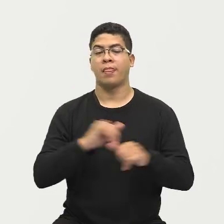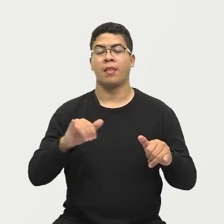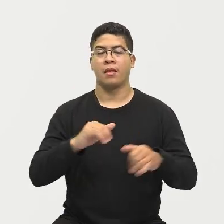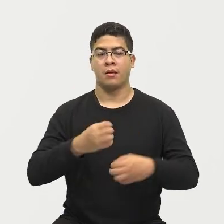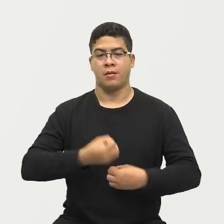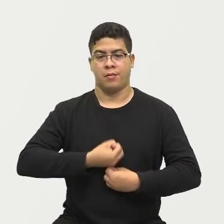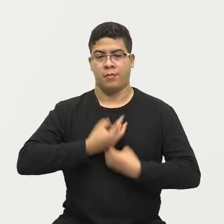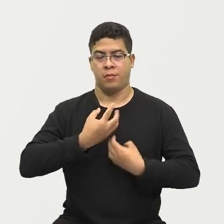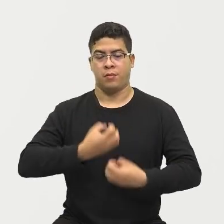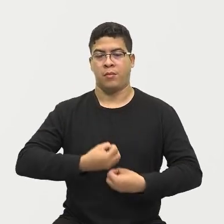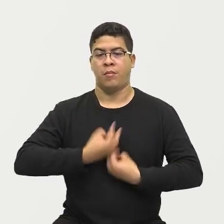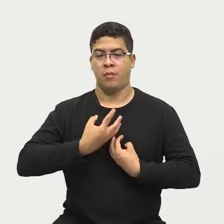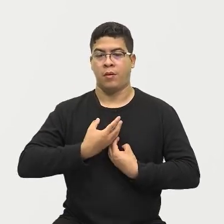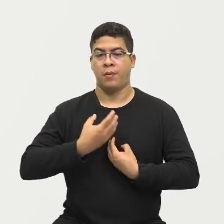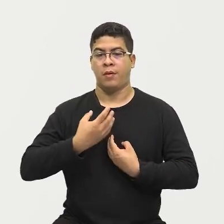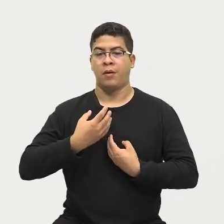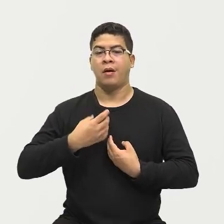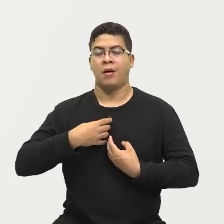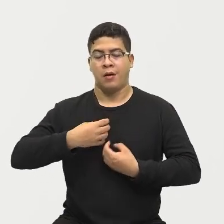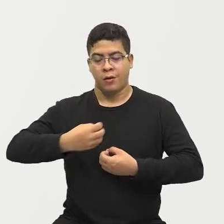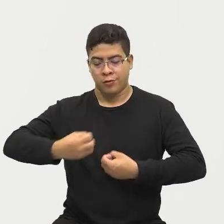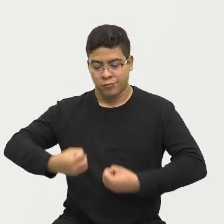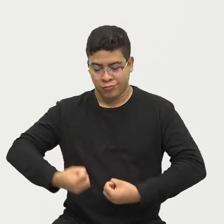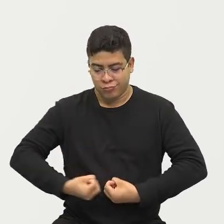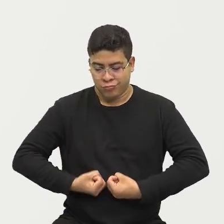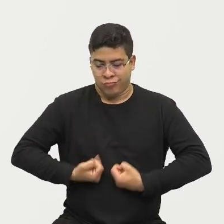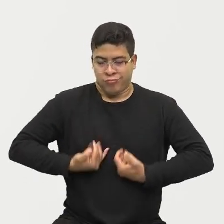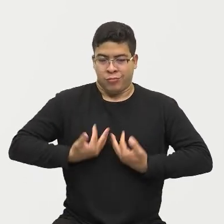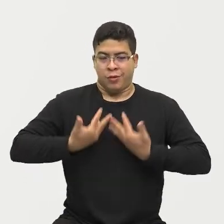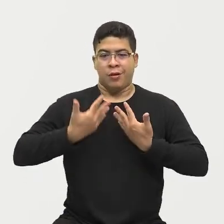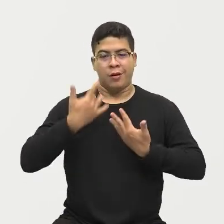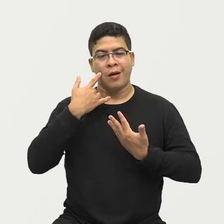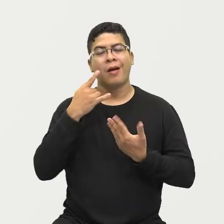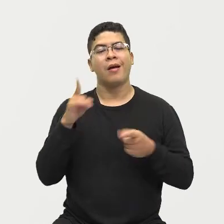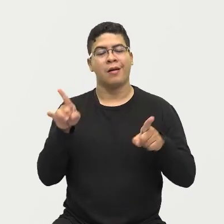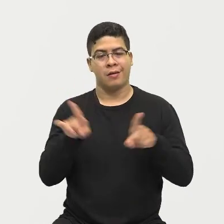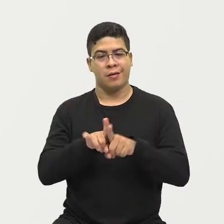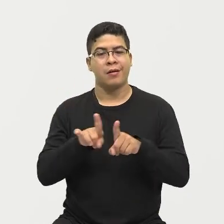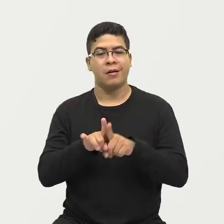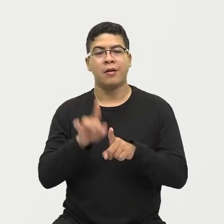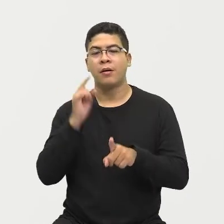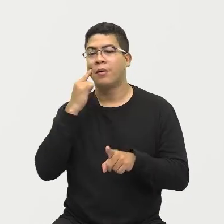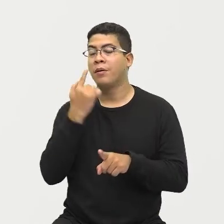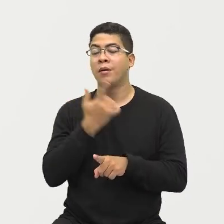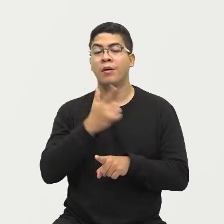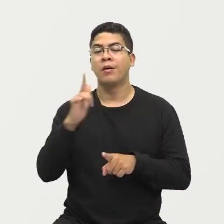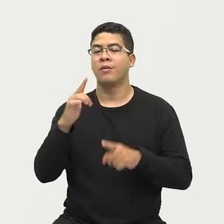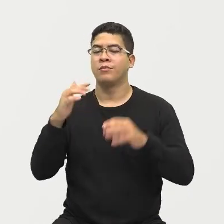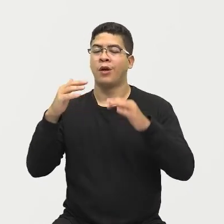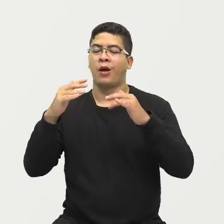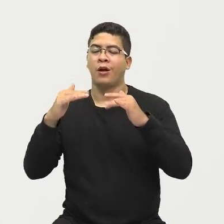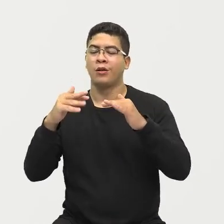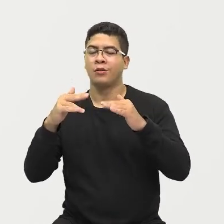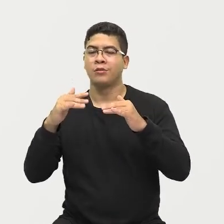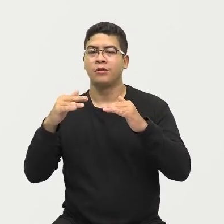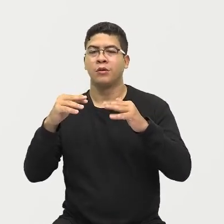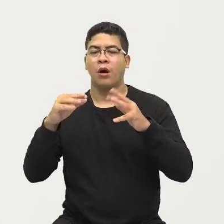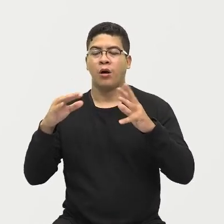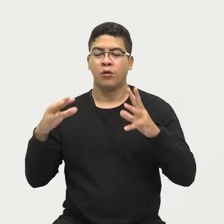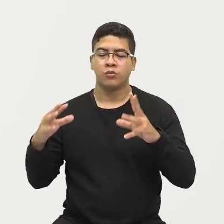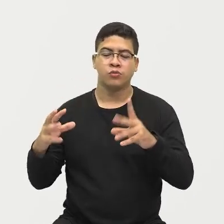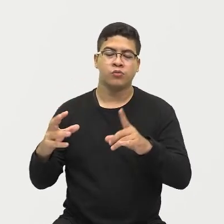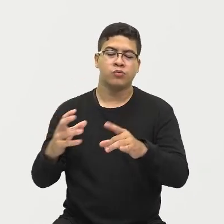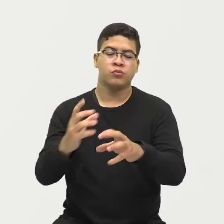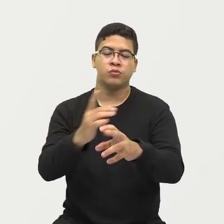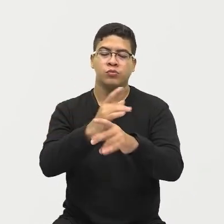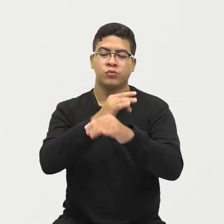poema Inspiração é uma declaração de amor à cidade das frias neblinas. Muito bem, olha